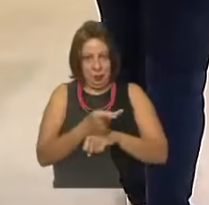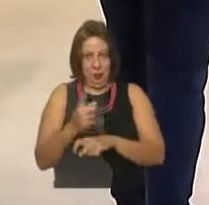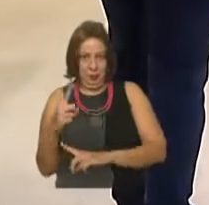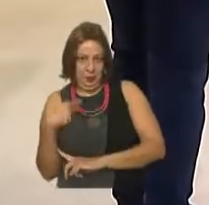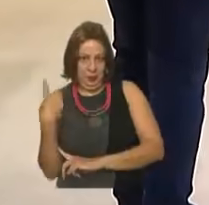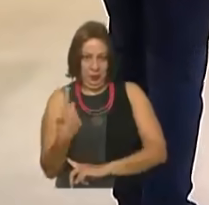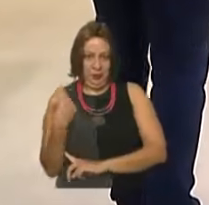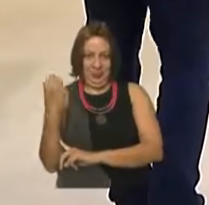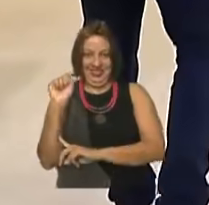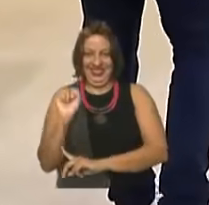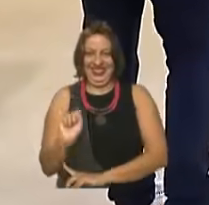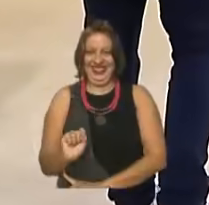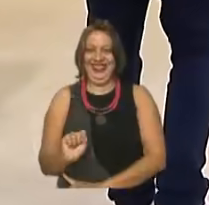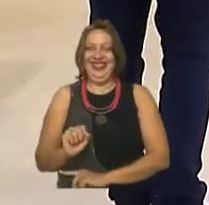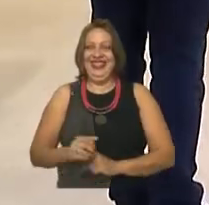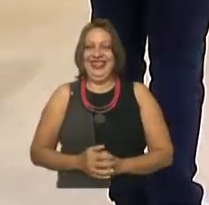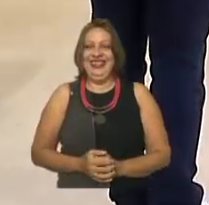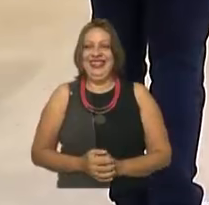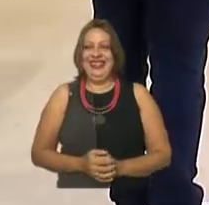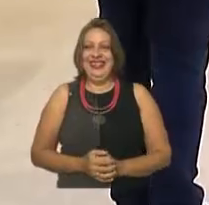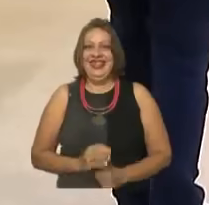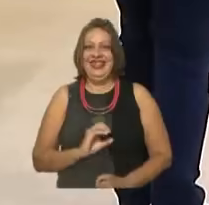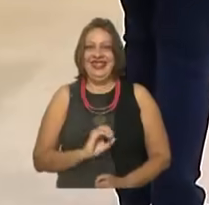Gira Sergipe esquentando domingão.